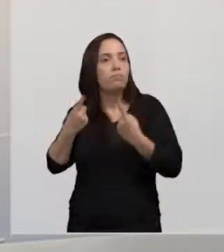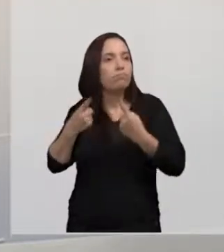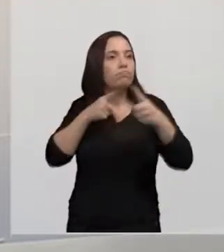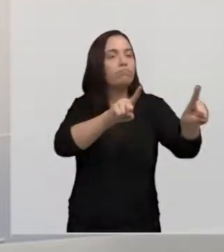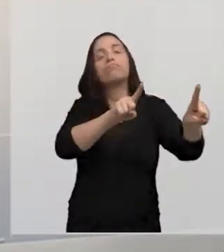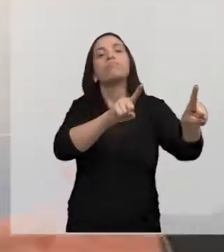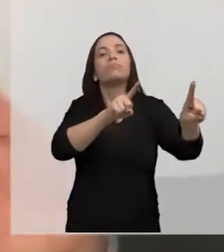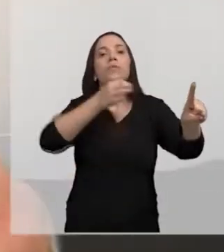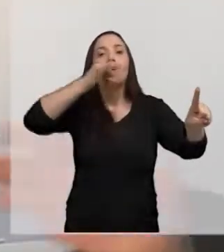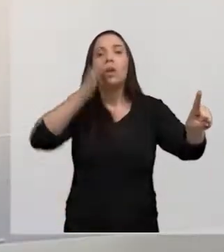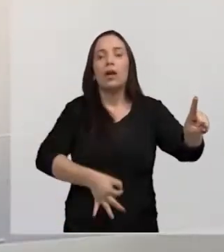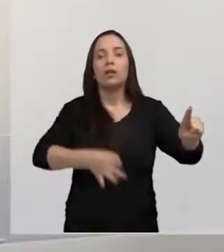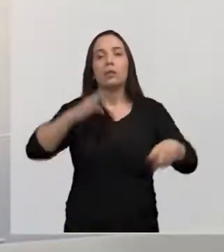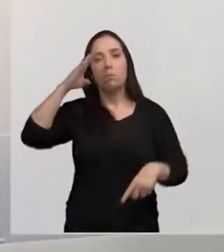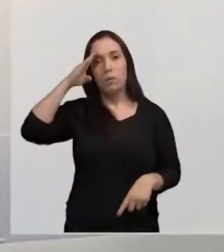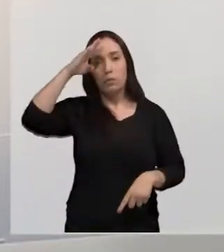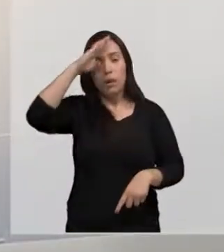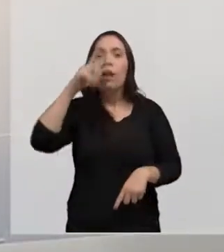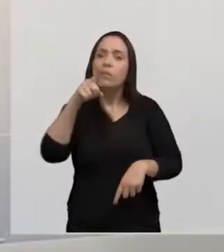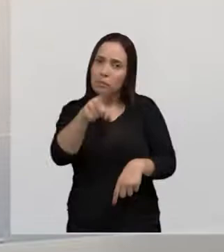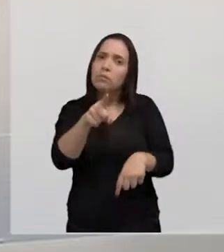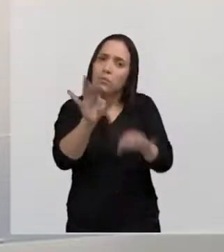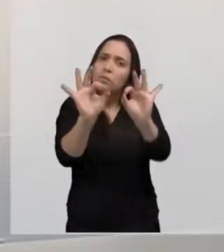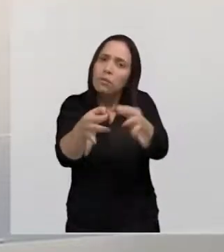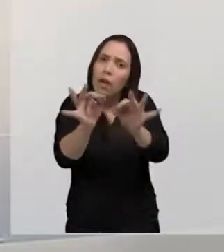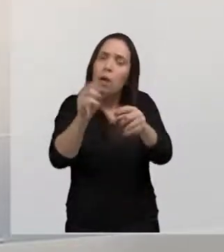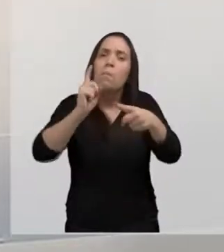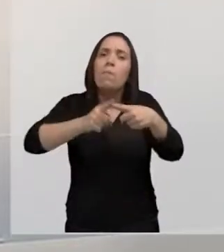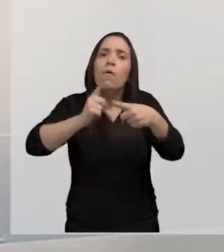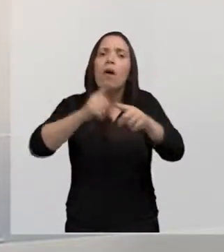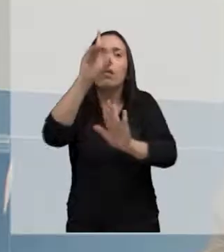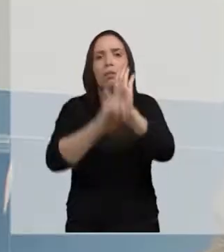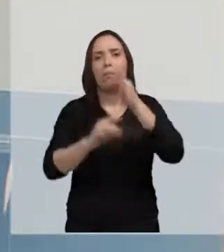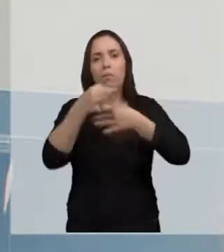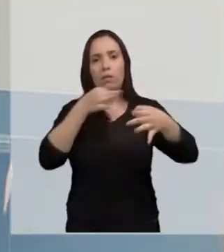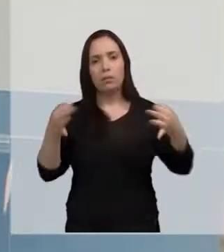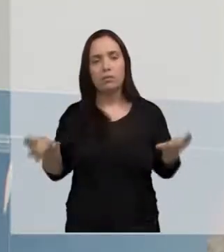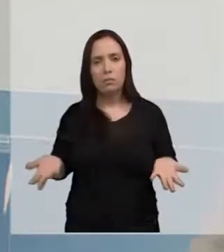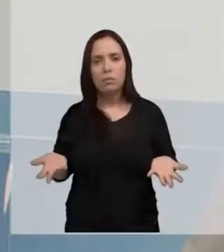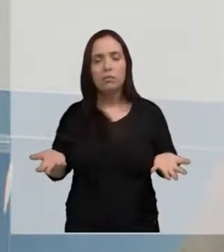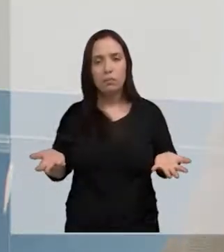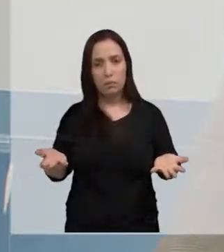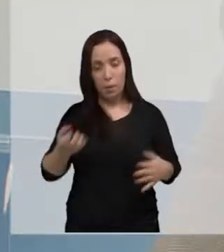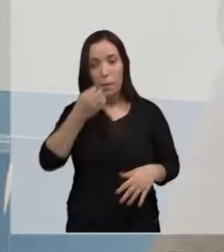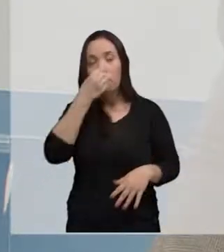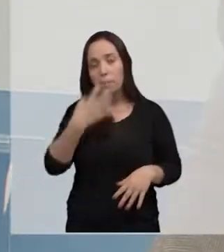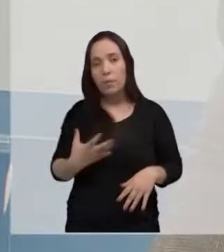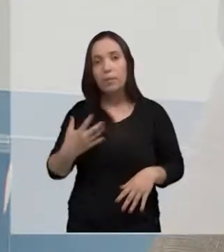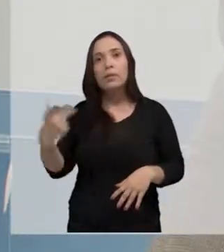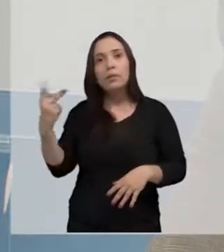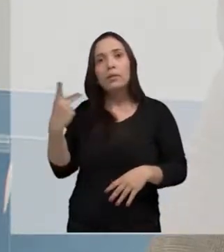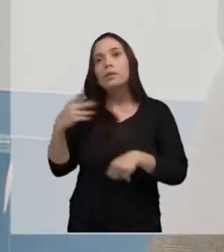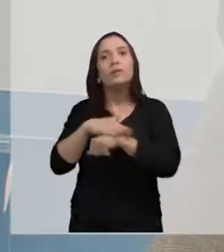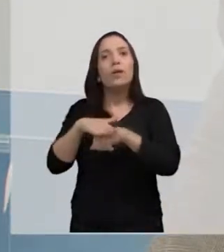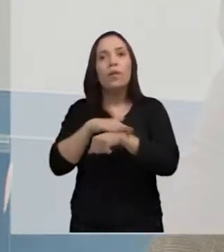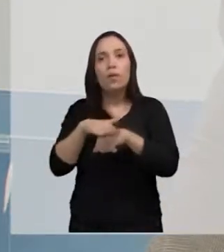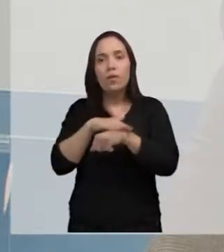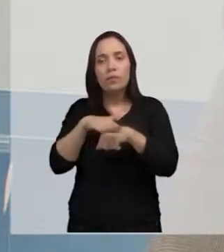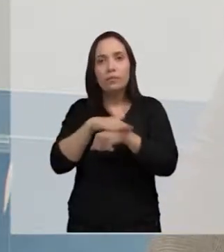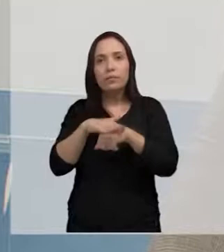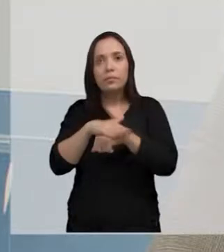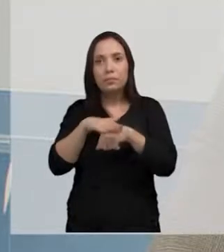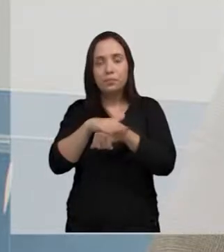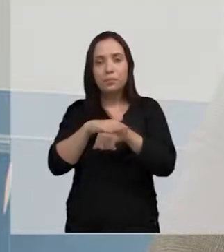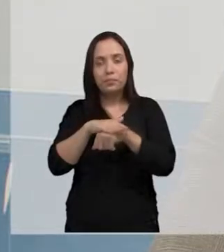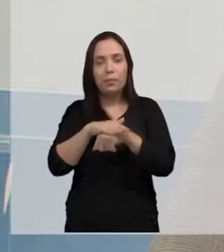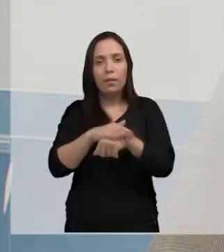Messias Bolsonaro. Isso é válido na democracia, isso é bom. É fundamental, porque essa avaliação rápida que não faz sobre isso aqui, e depois eu vou falar